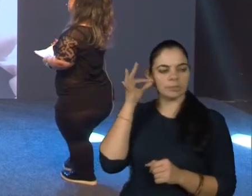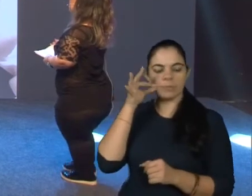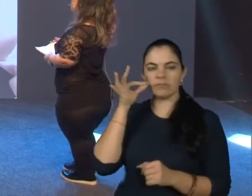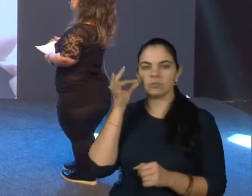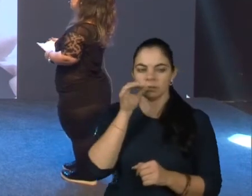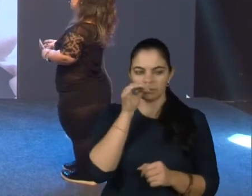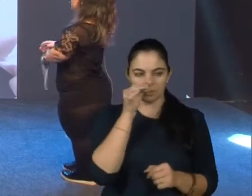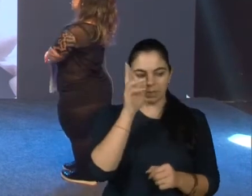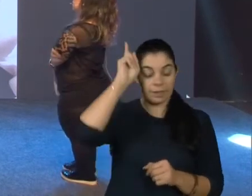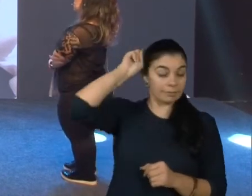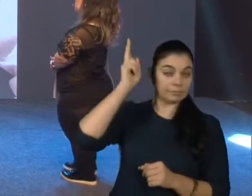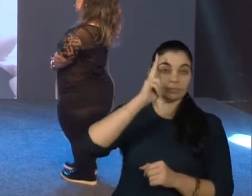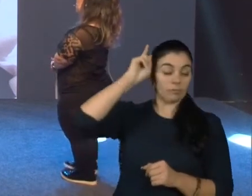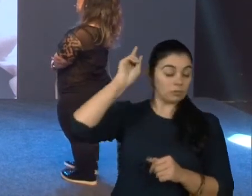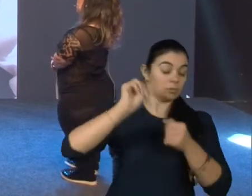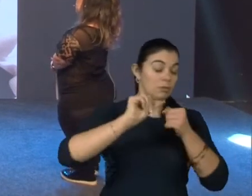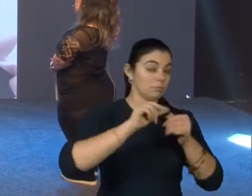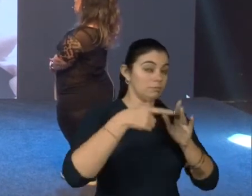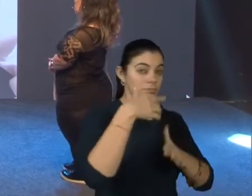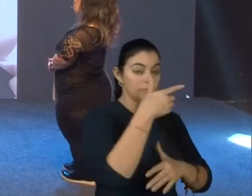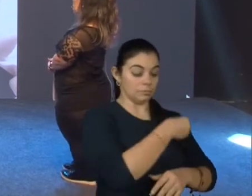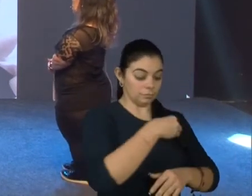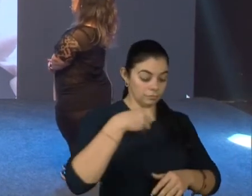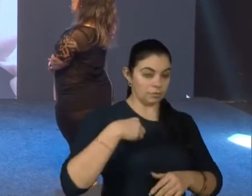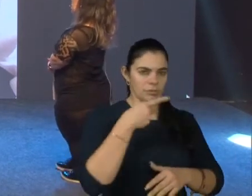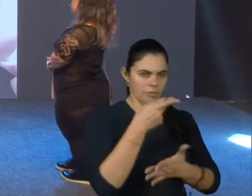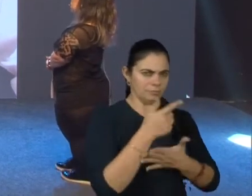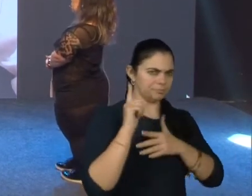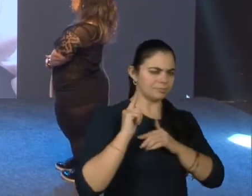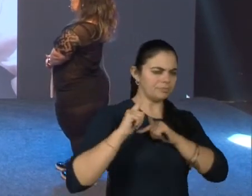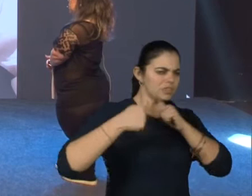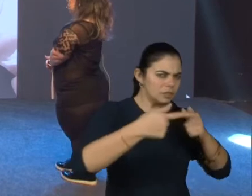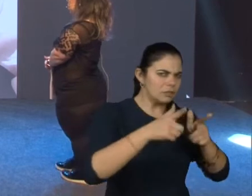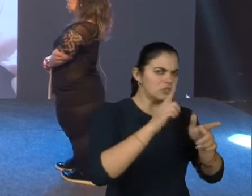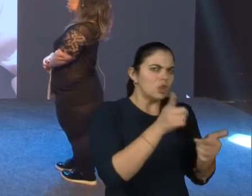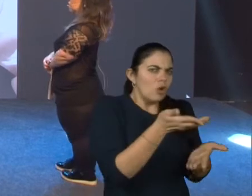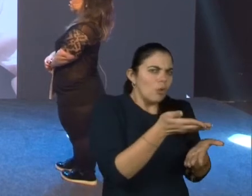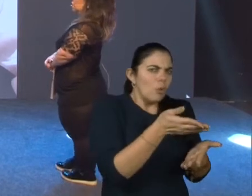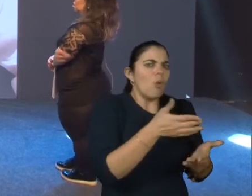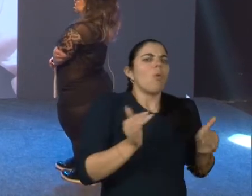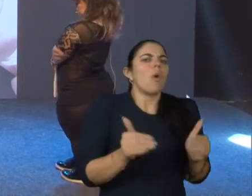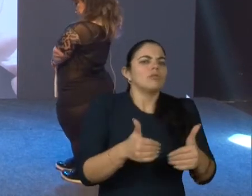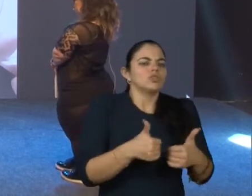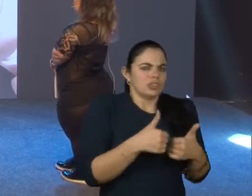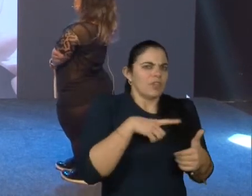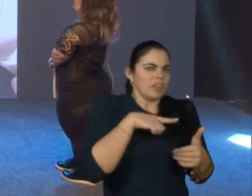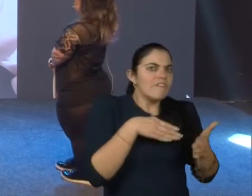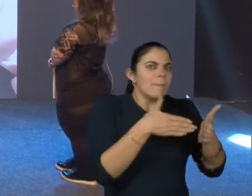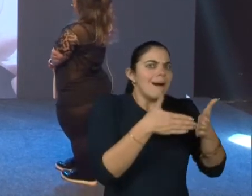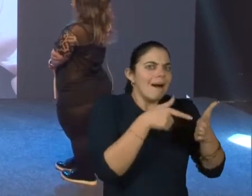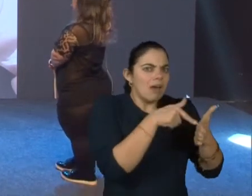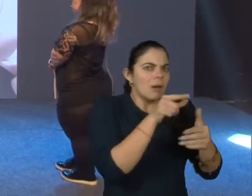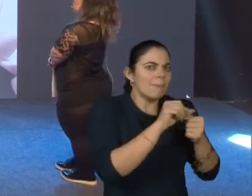questão desse, digamos, da tua deficiência, da tua condição genética, ou do autismo, ele foi uma barreira para